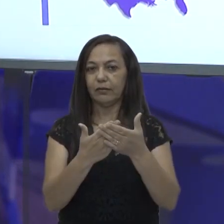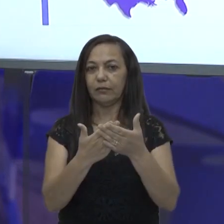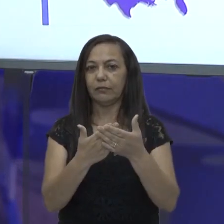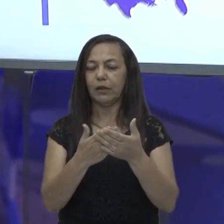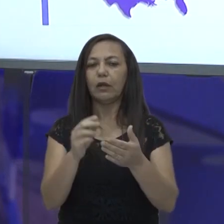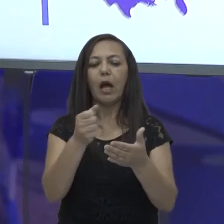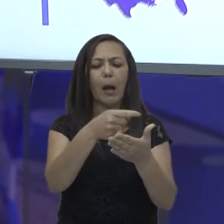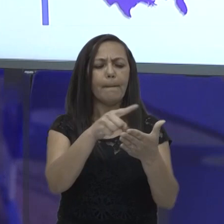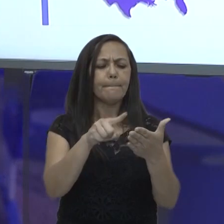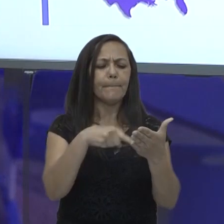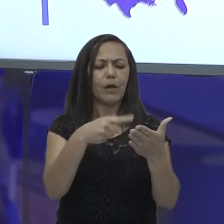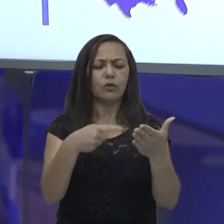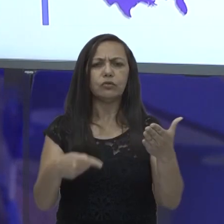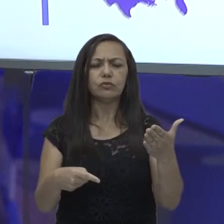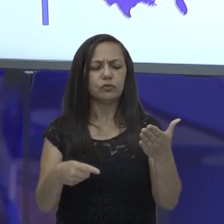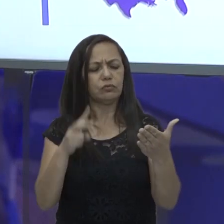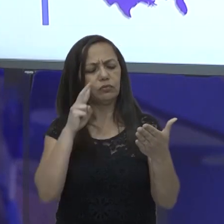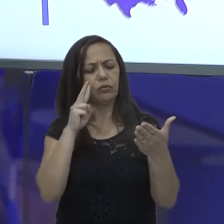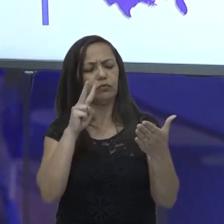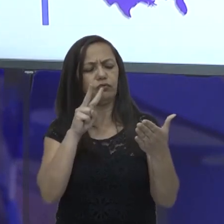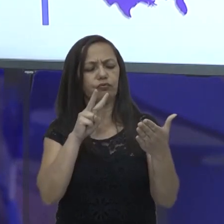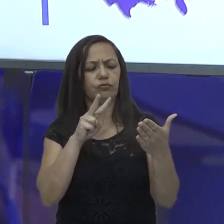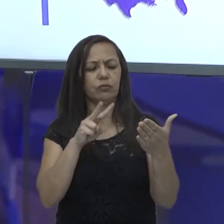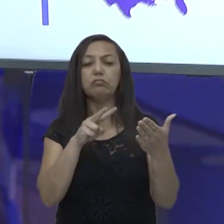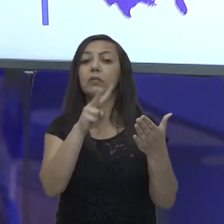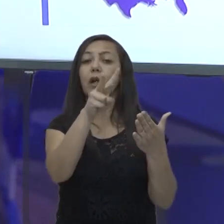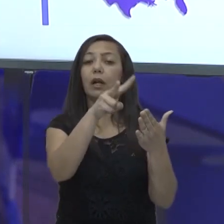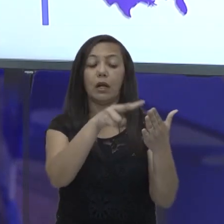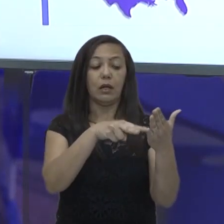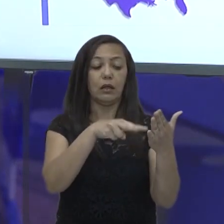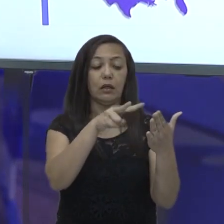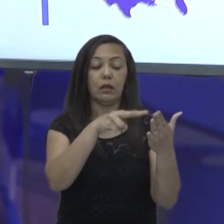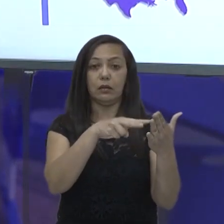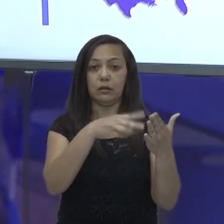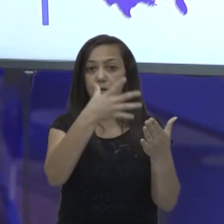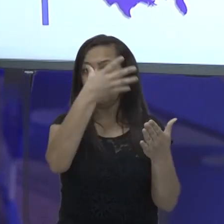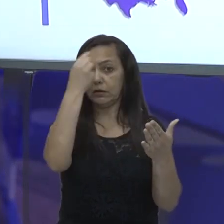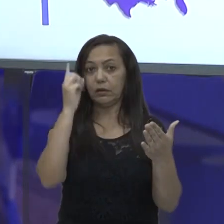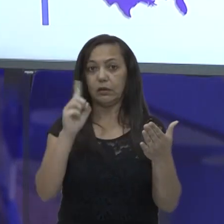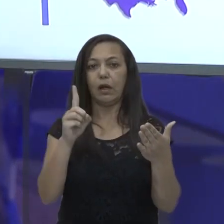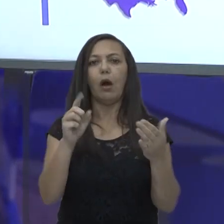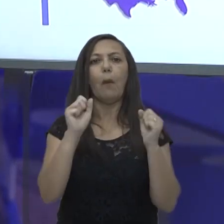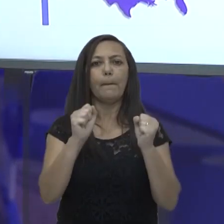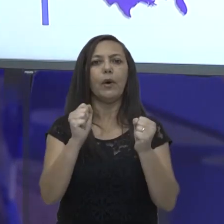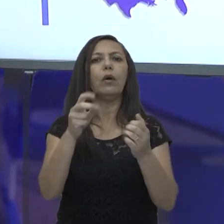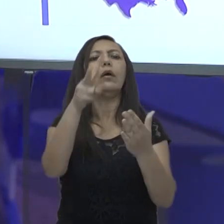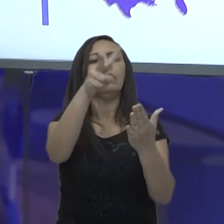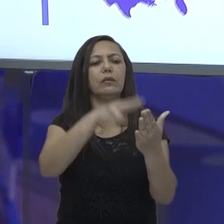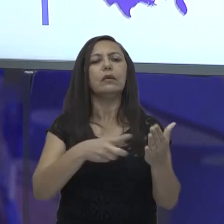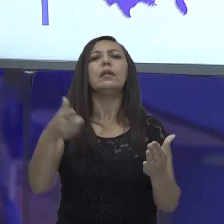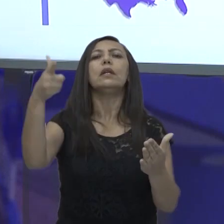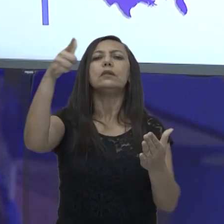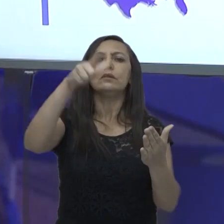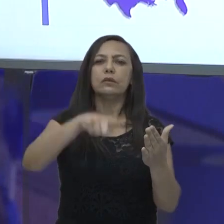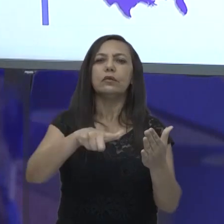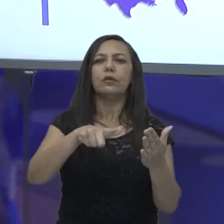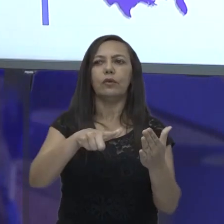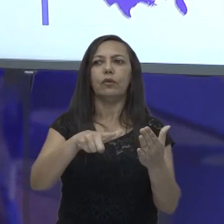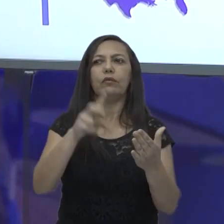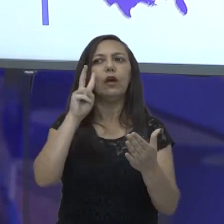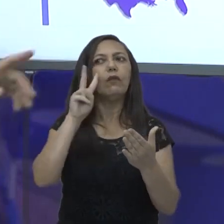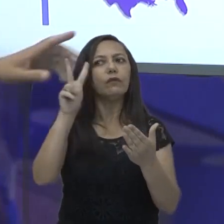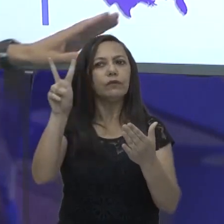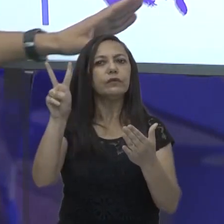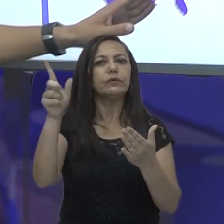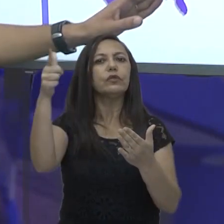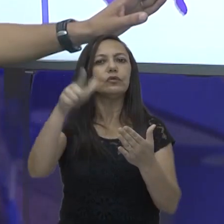pegar a apostila ou o livro, nosso livro didático do 8º ano, não esquece, vai lá e revisa, passa umas páginas lá e vê esses